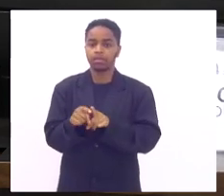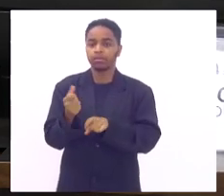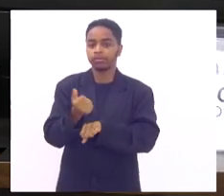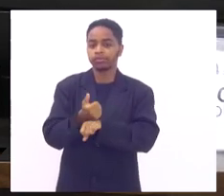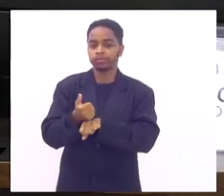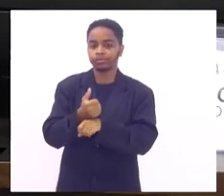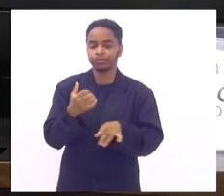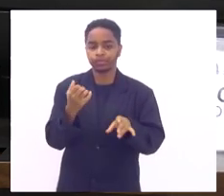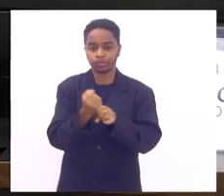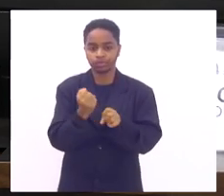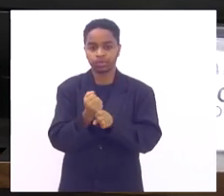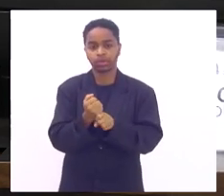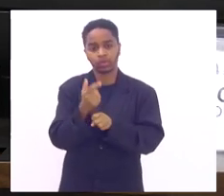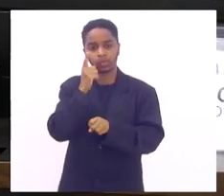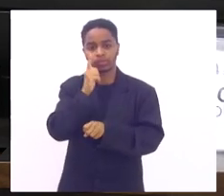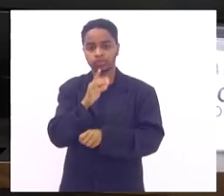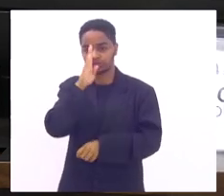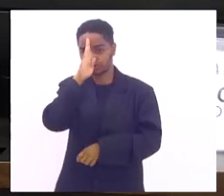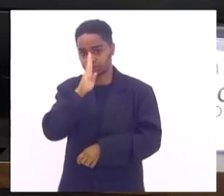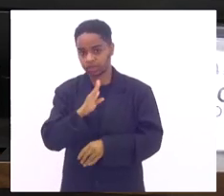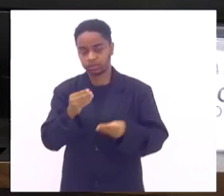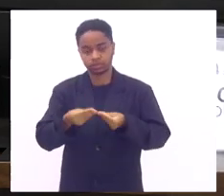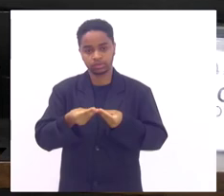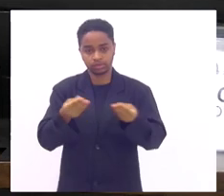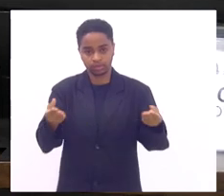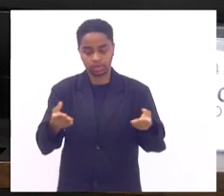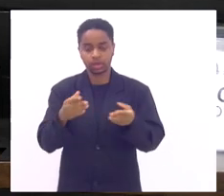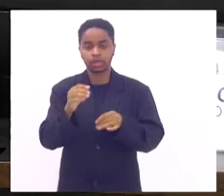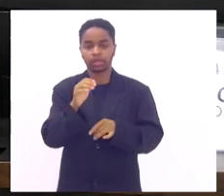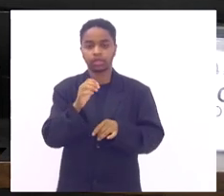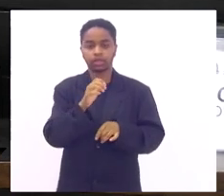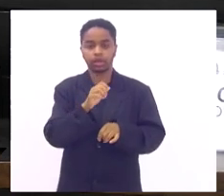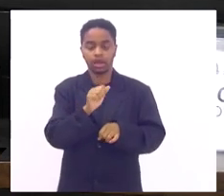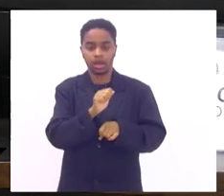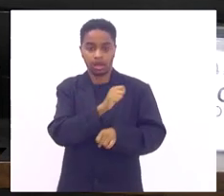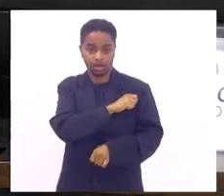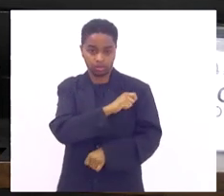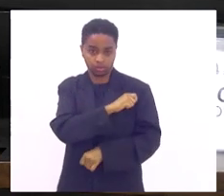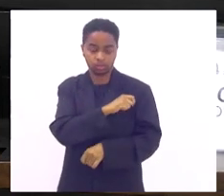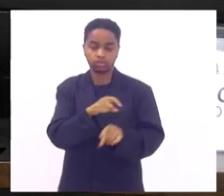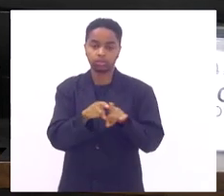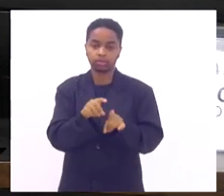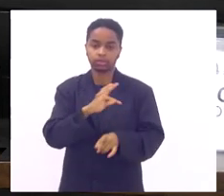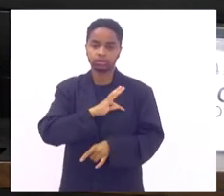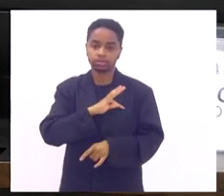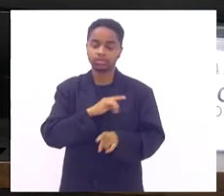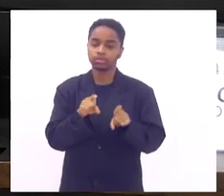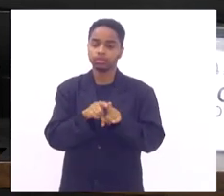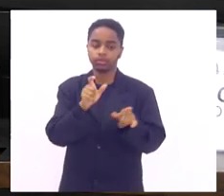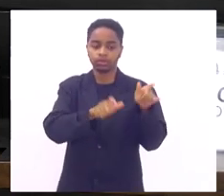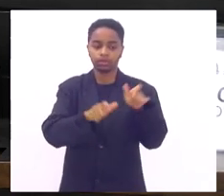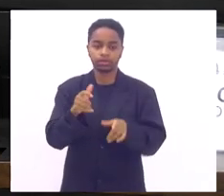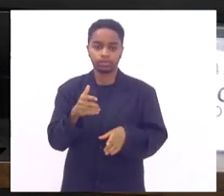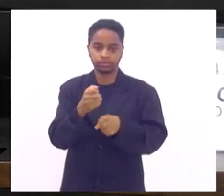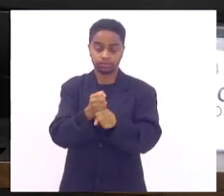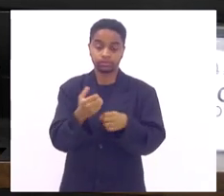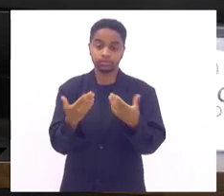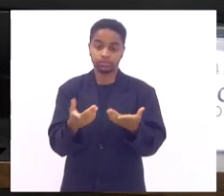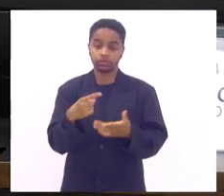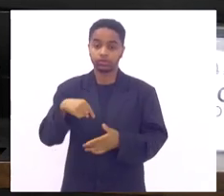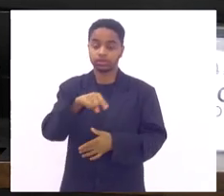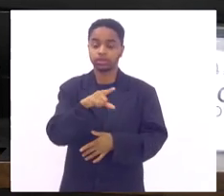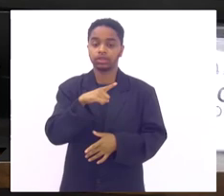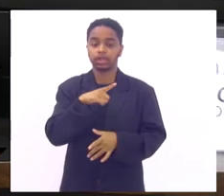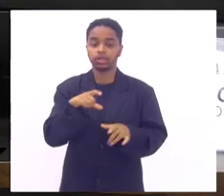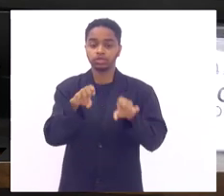contabilidade entregue gratuito, tanto aos estudantes, quanto aos técnicos, quanto aos contadores. Então, vocês podem ter a estrutura